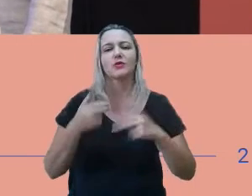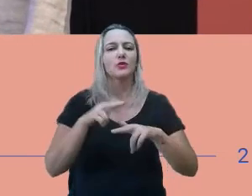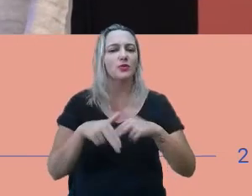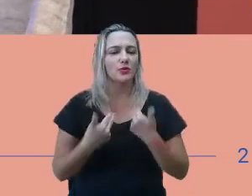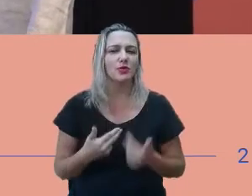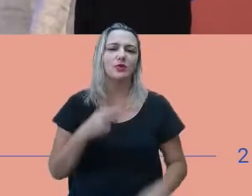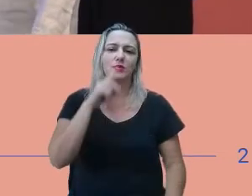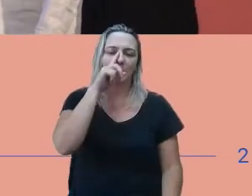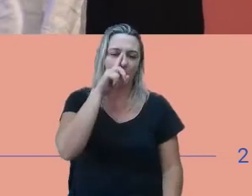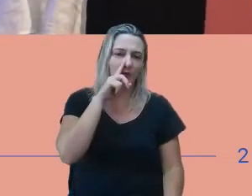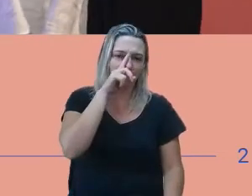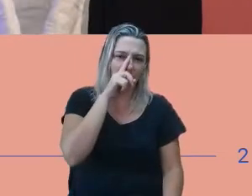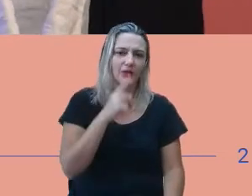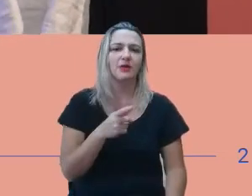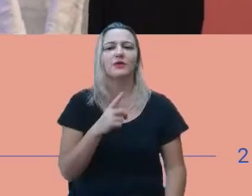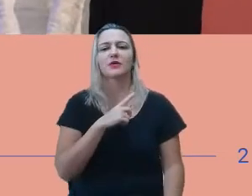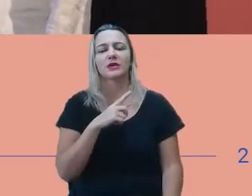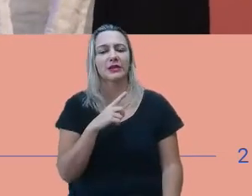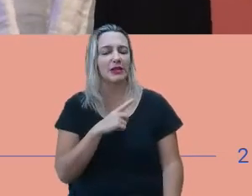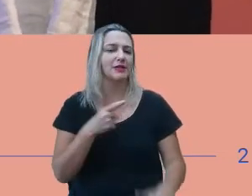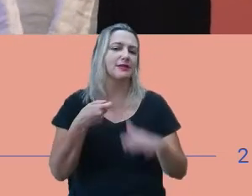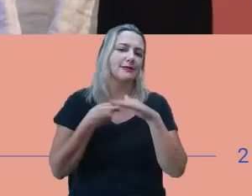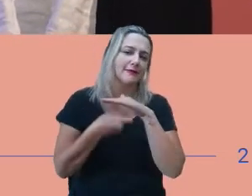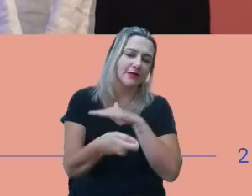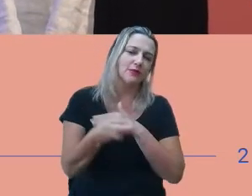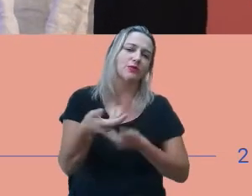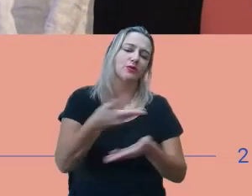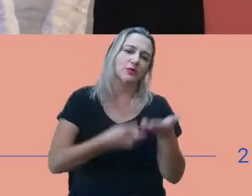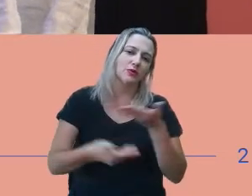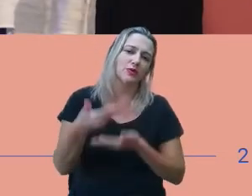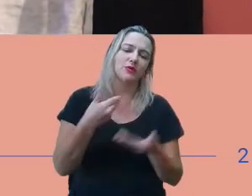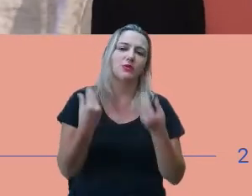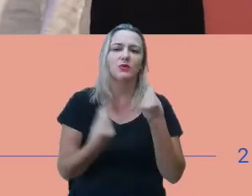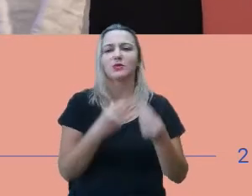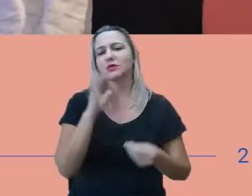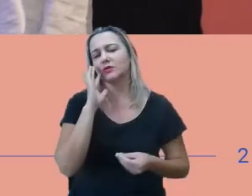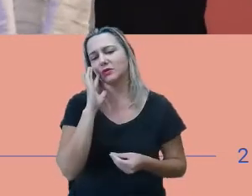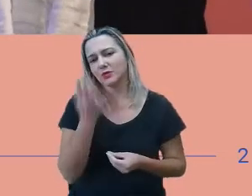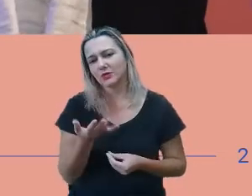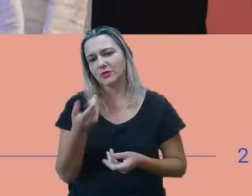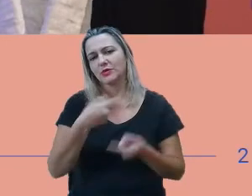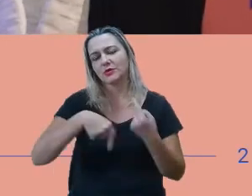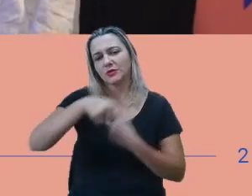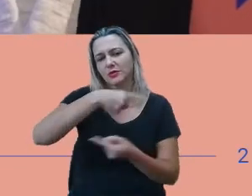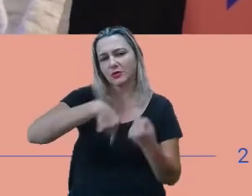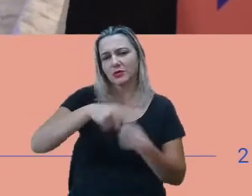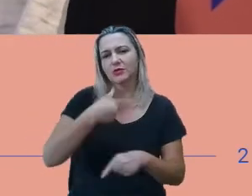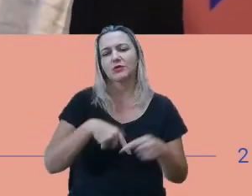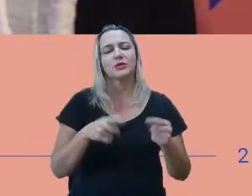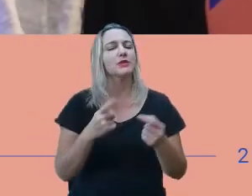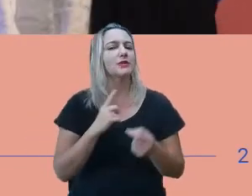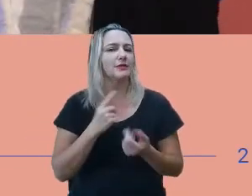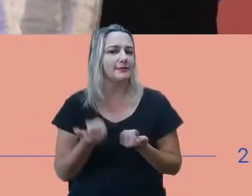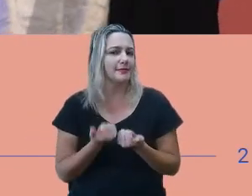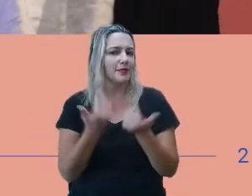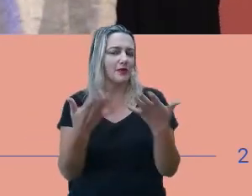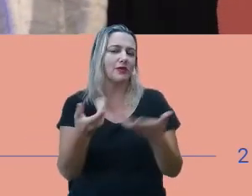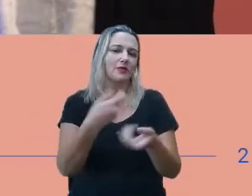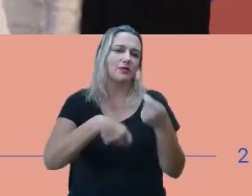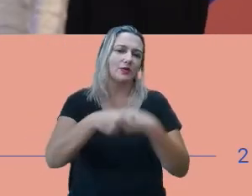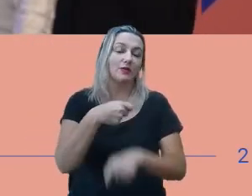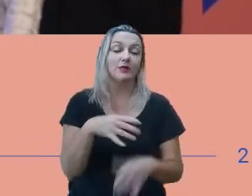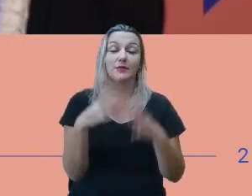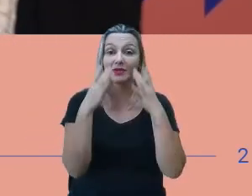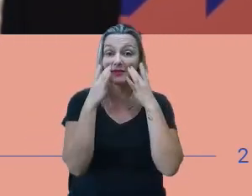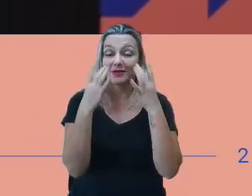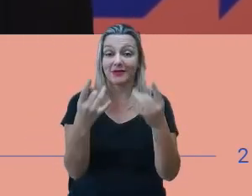compartilha investimento para levar realmente acesso soluções da economia circular em escala para o mercado então fiquem atentos